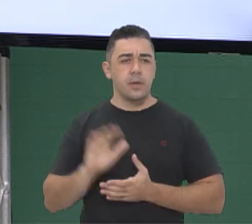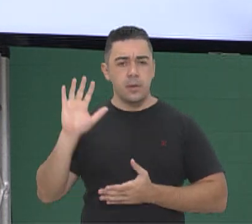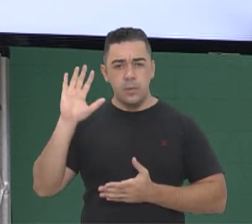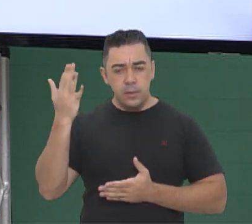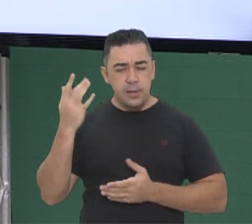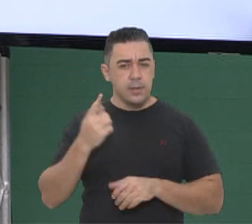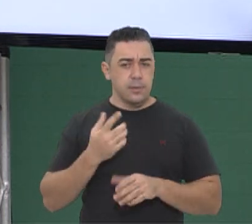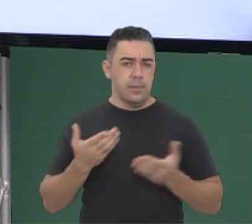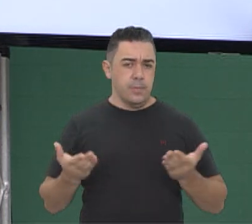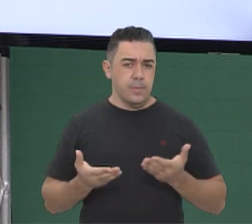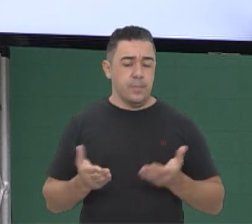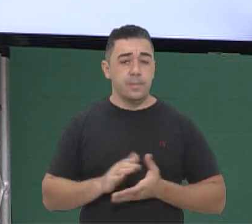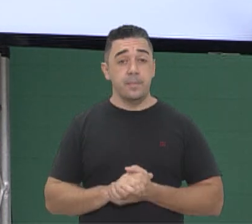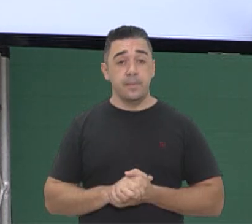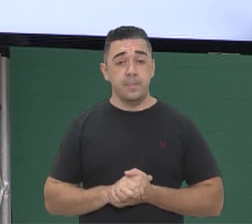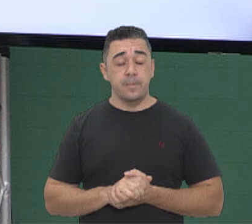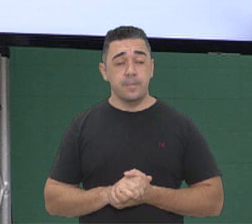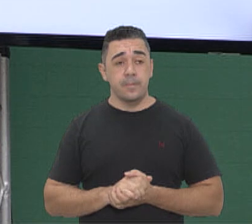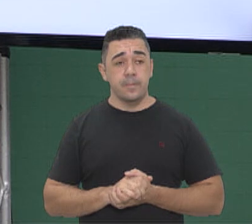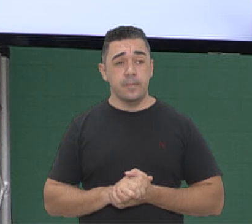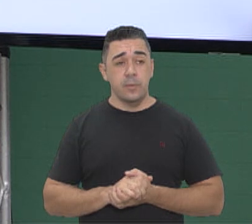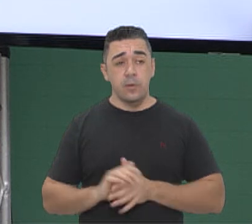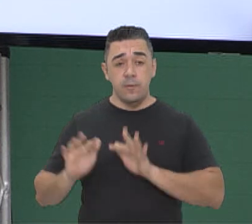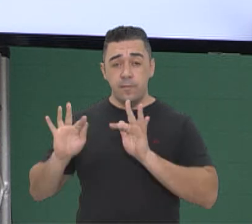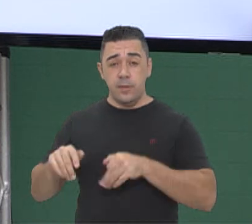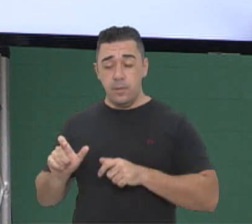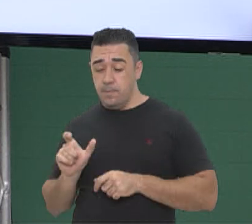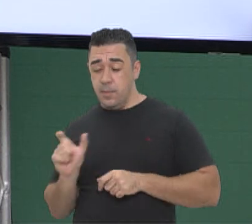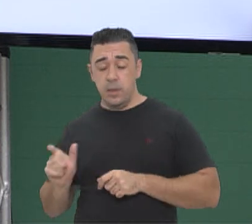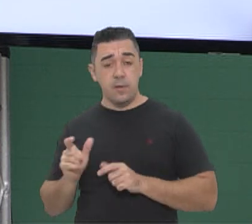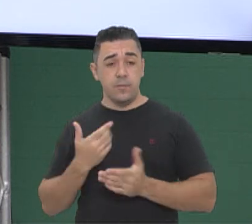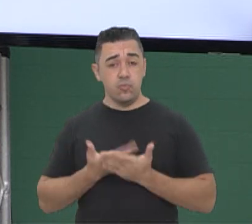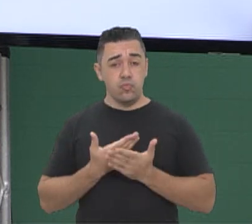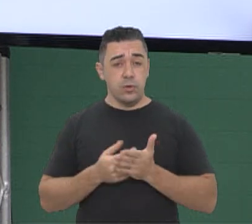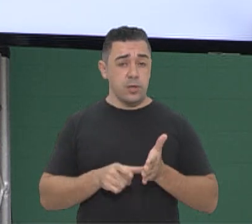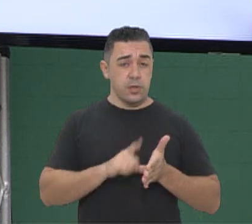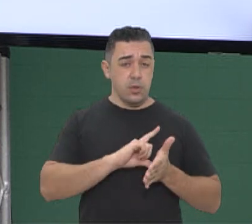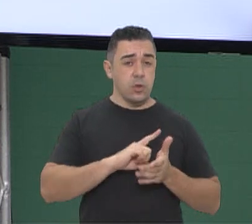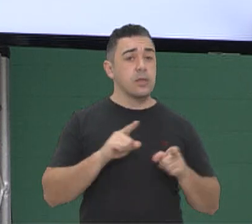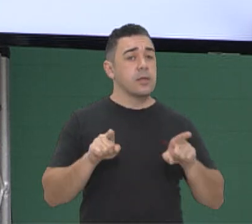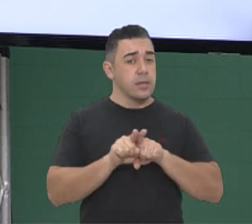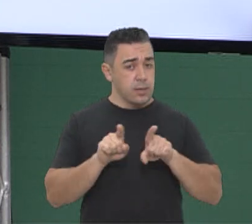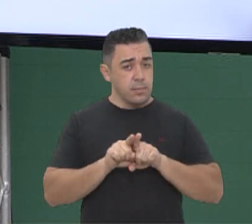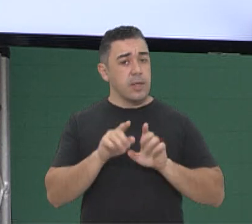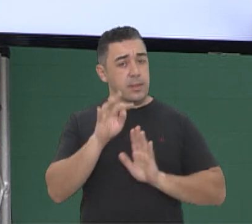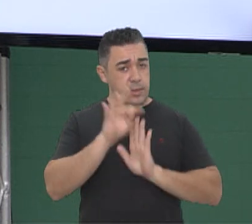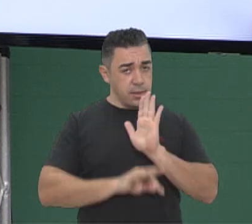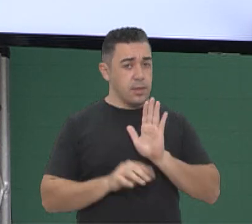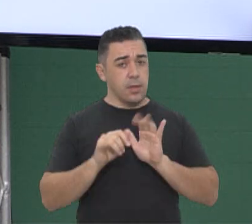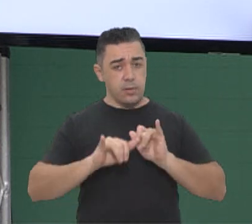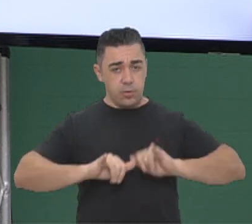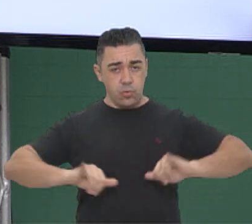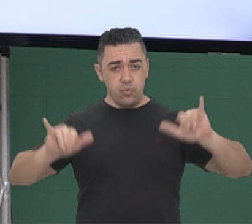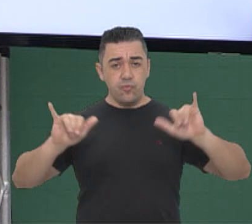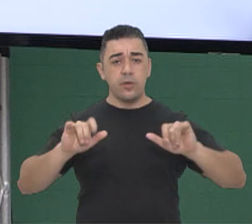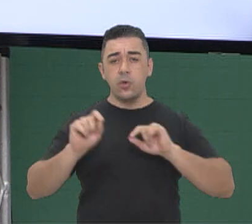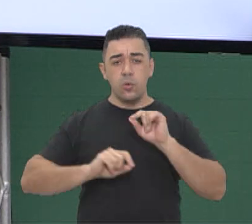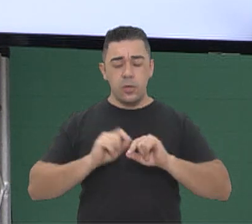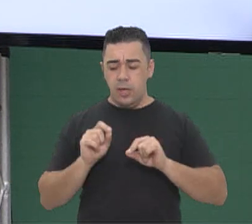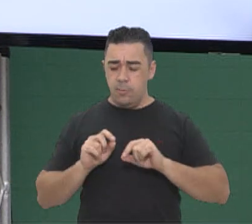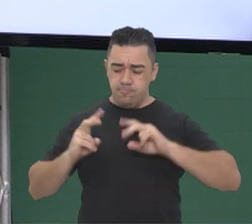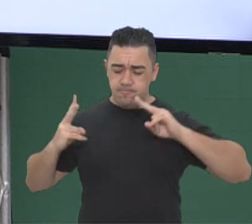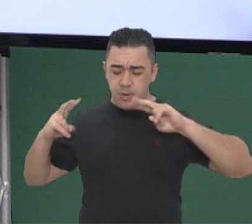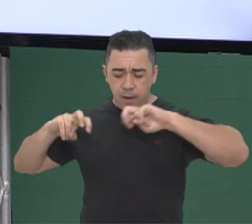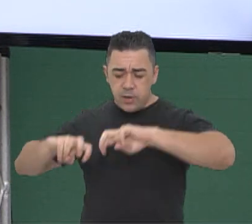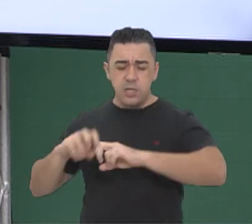aqui então? Essa terminação que nós estudamos na aula anterior e que também apareceram no texto, na notícia, que fala das